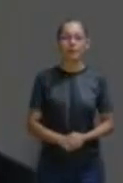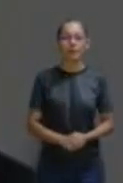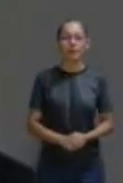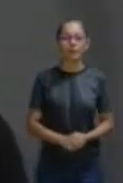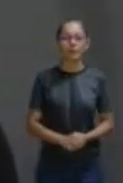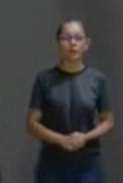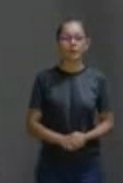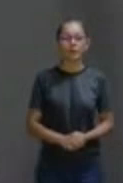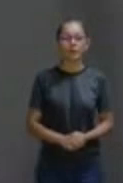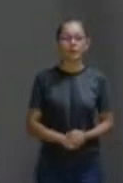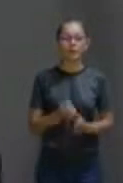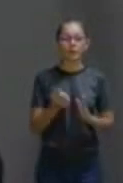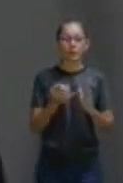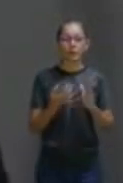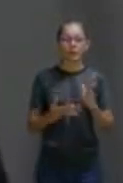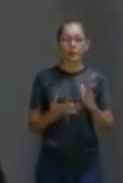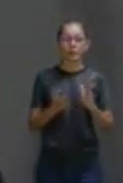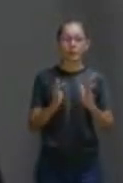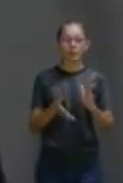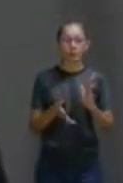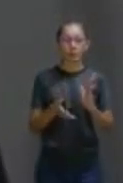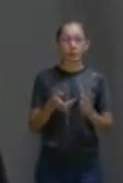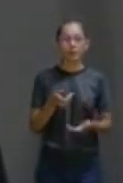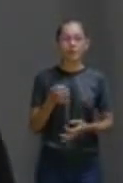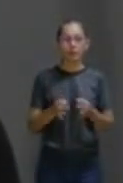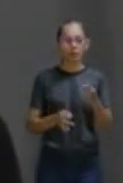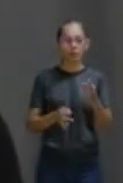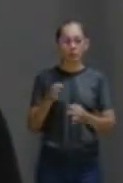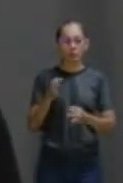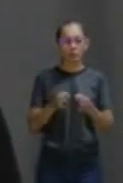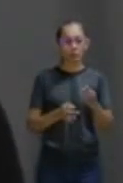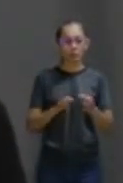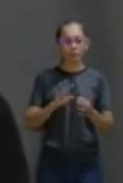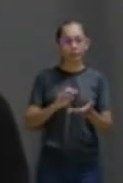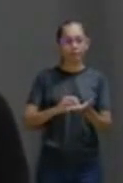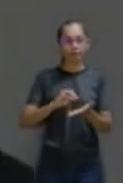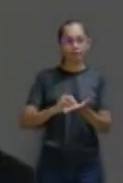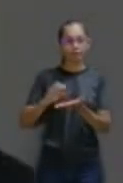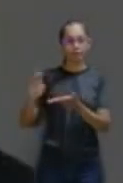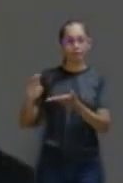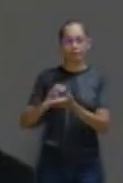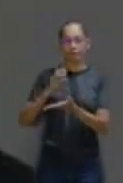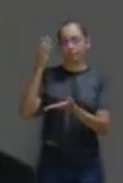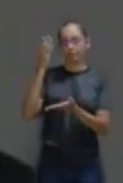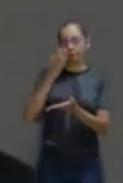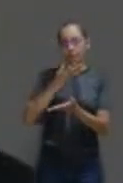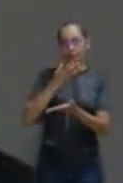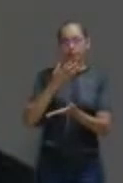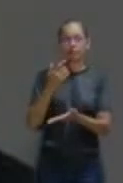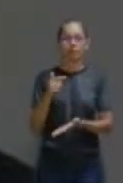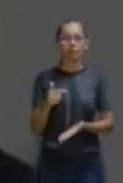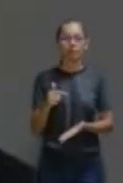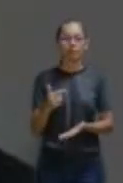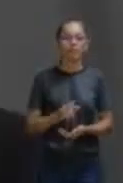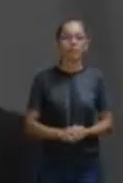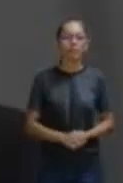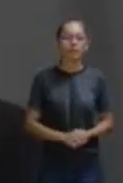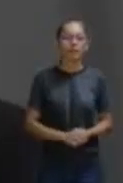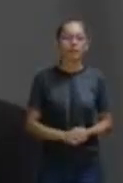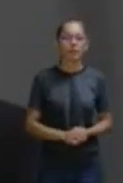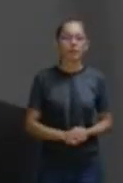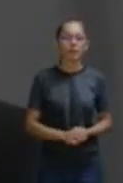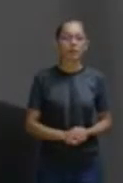diz que transitada em julgada a decisão que julgar as contas não prestadas, os órgãos partidários podem requerer a